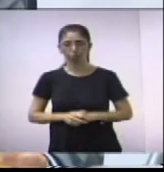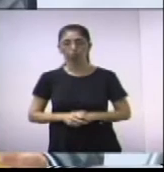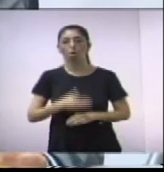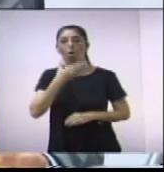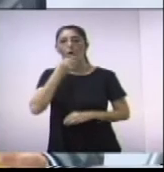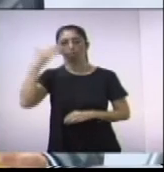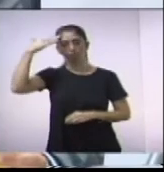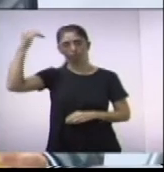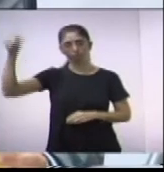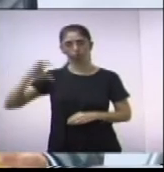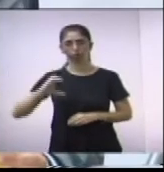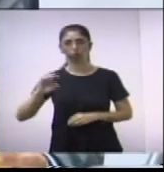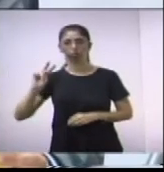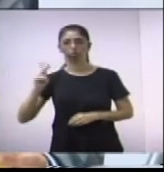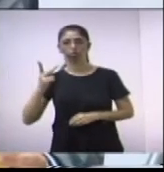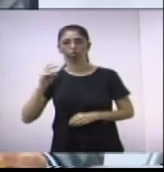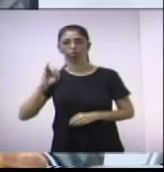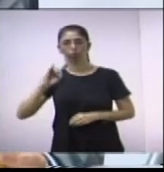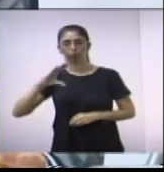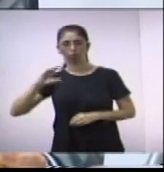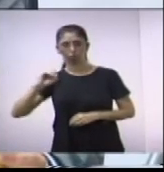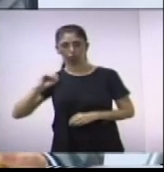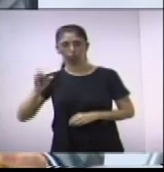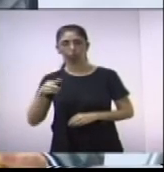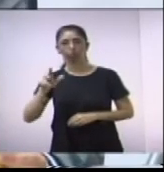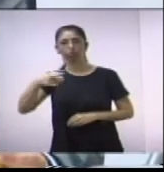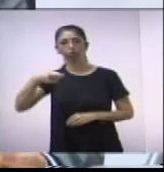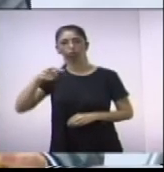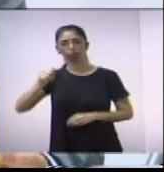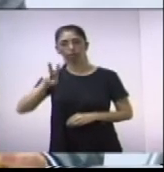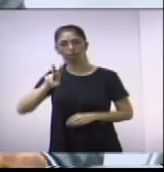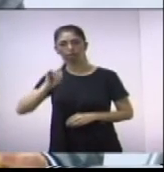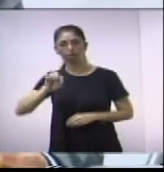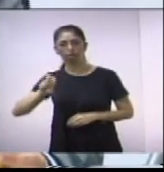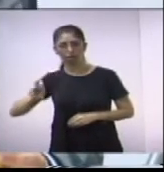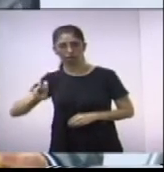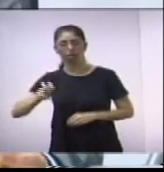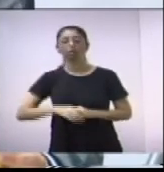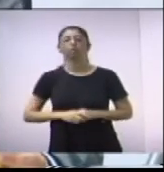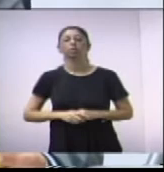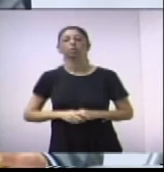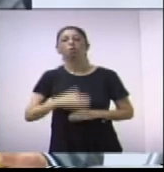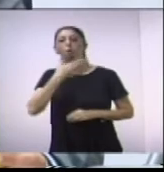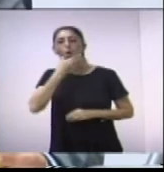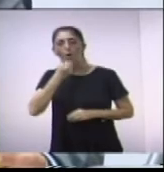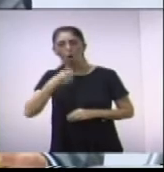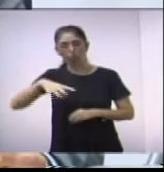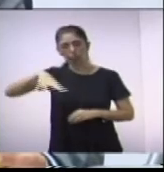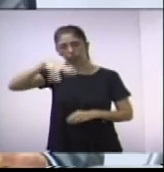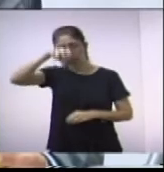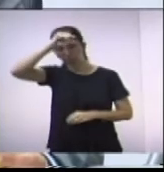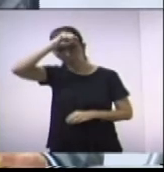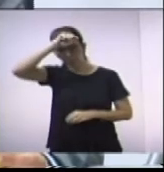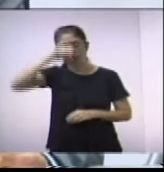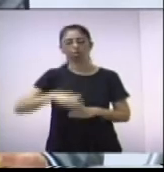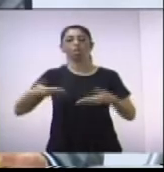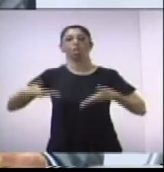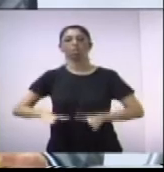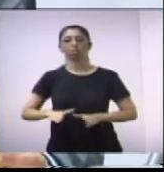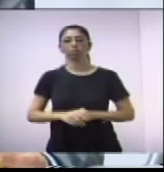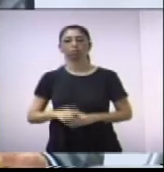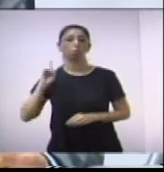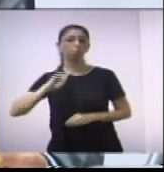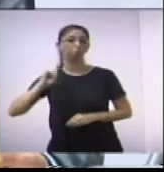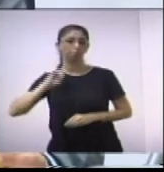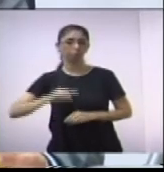em 1910, em São Leopoldo, Minas Gerais, um dos mais importantes, se não o mais importante